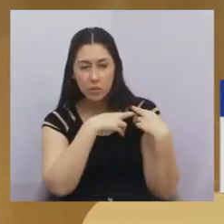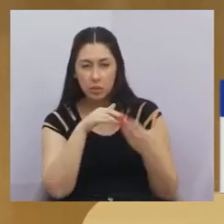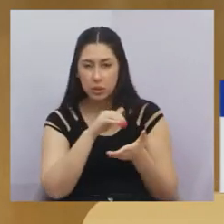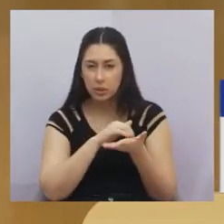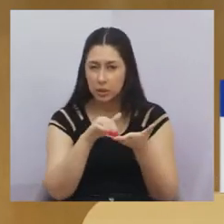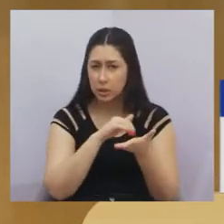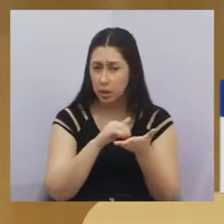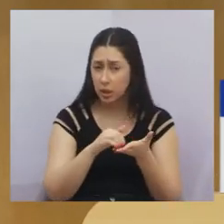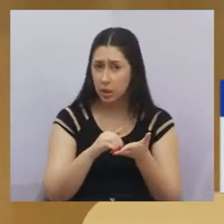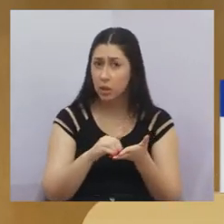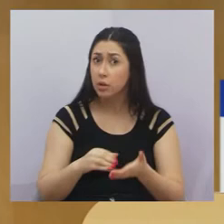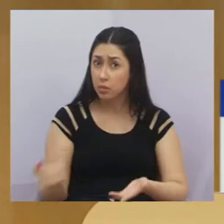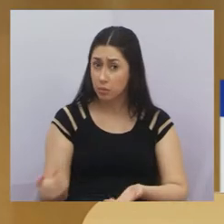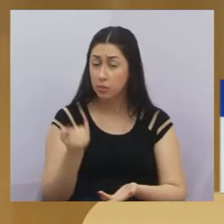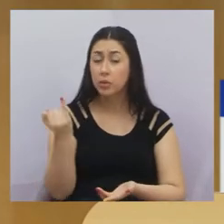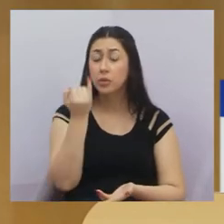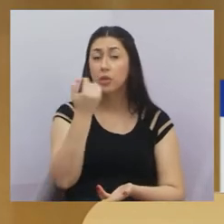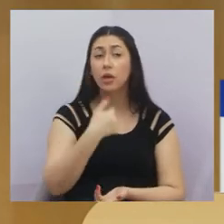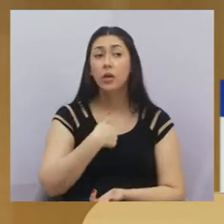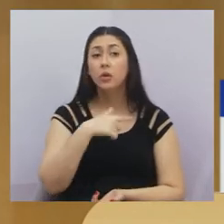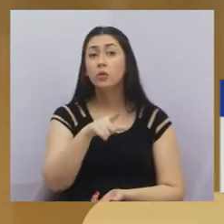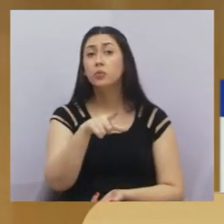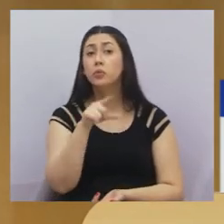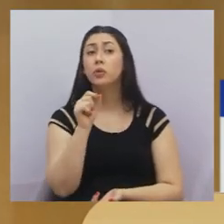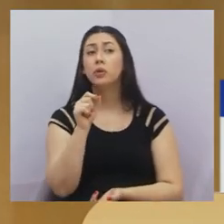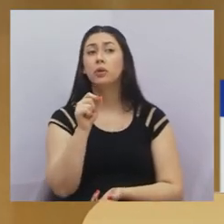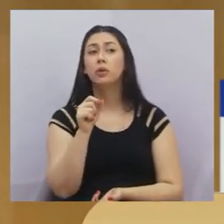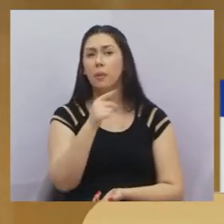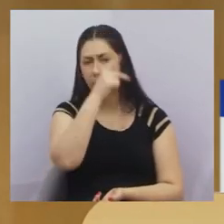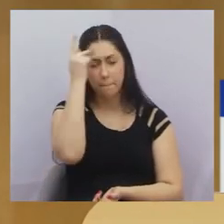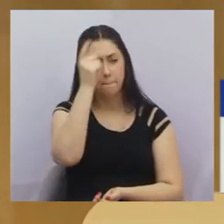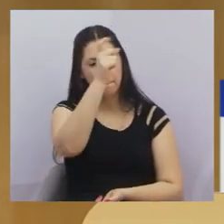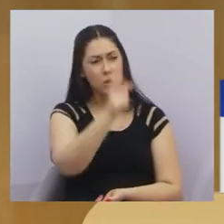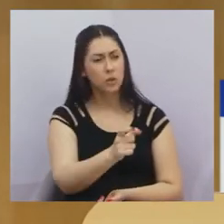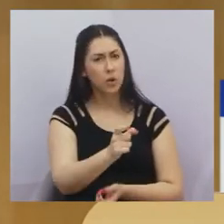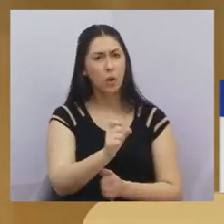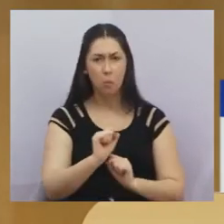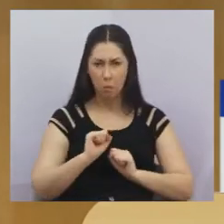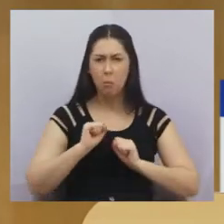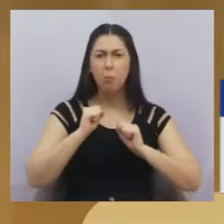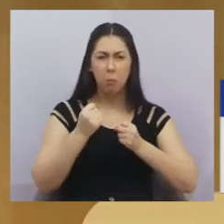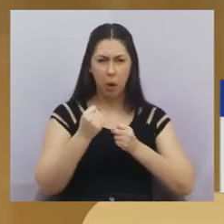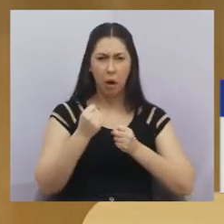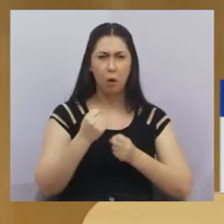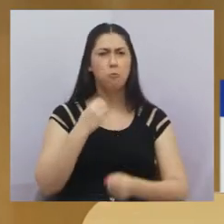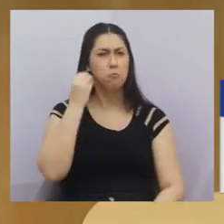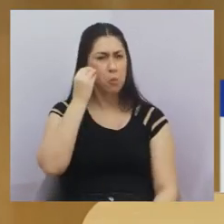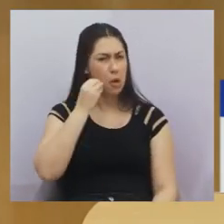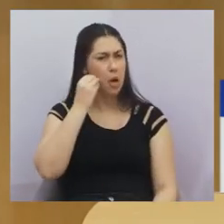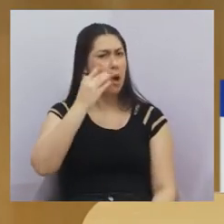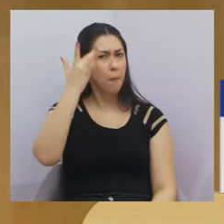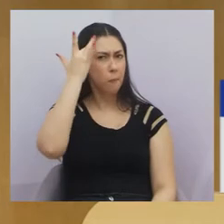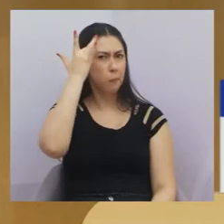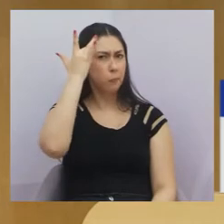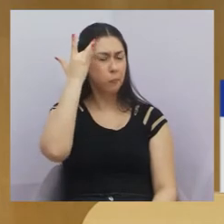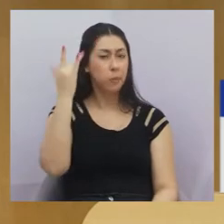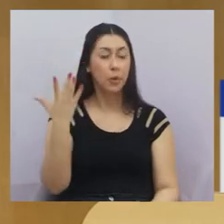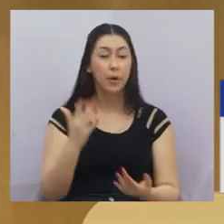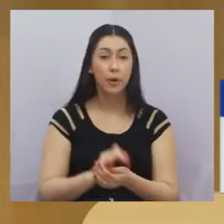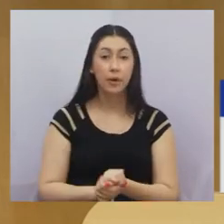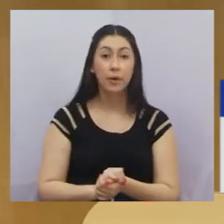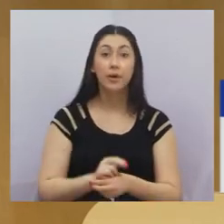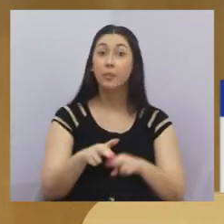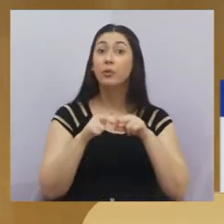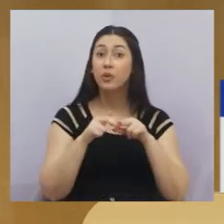nosso município, eu colocaria alguém de peso, alguém com experiência. E, por isso,